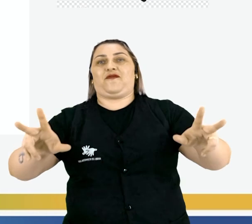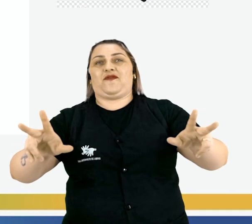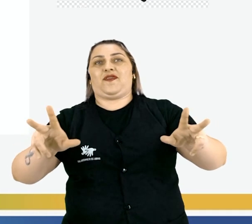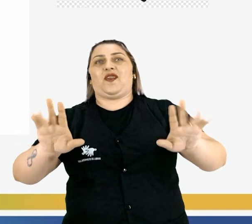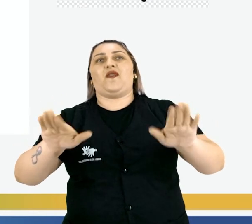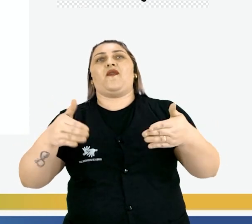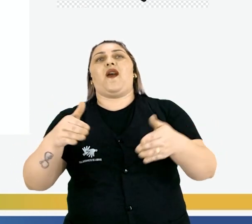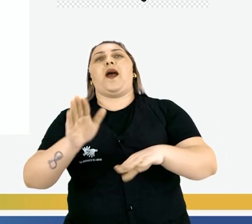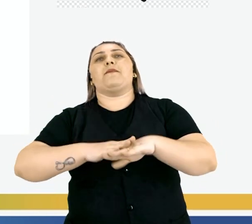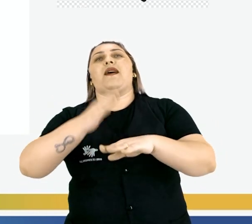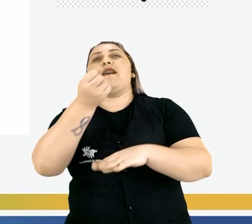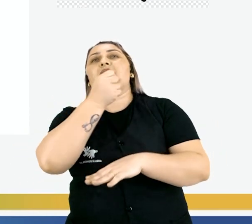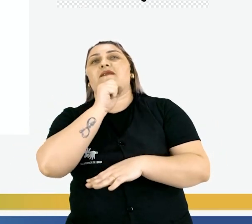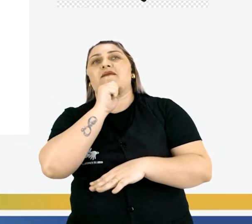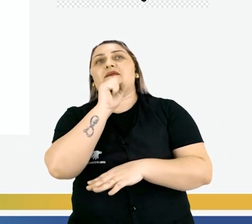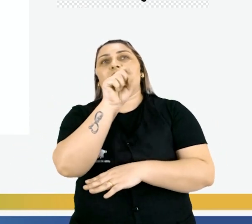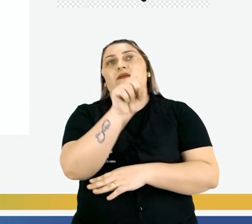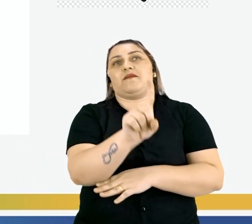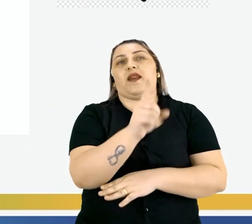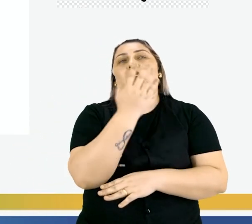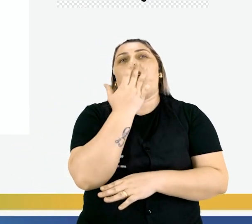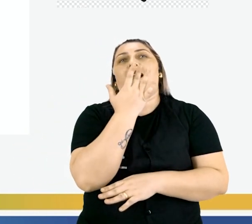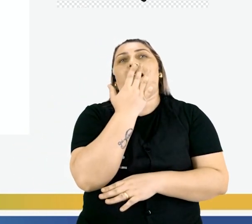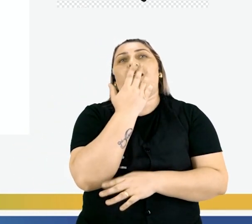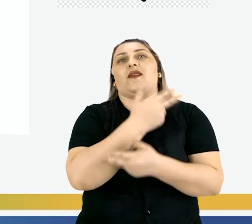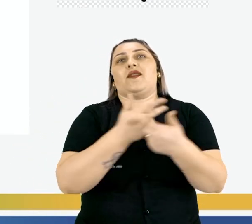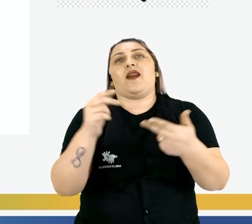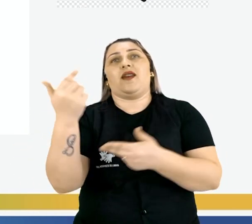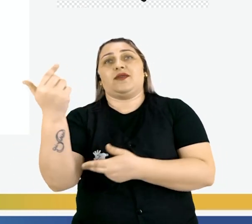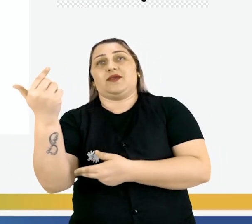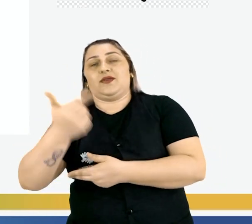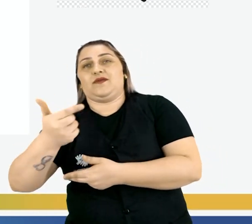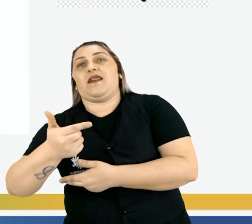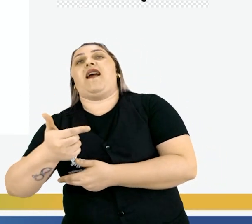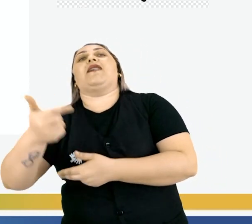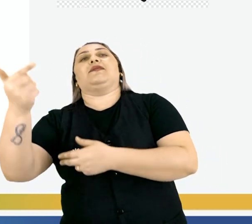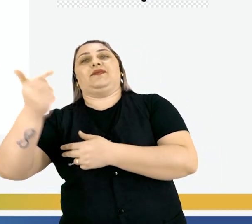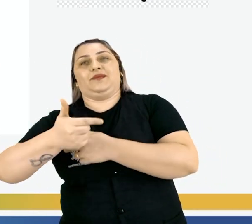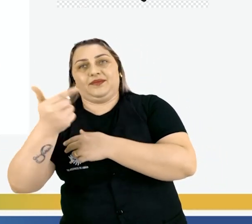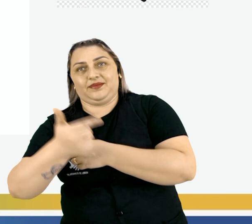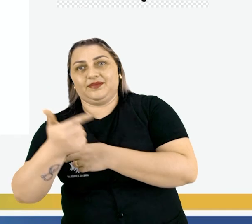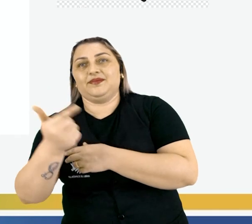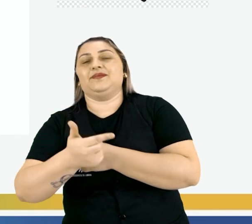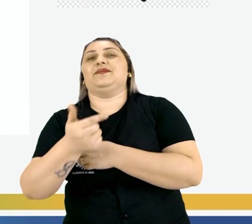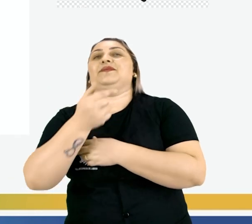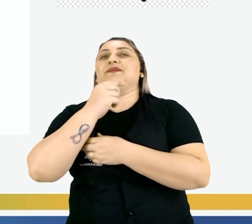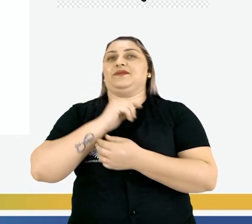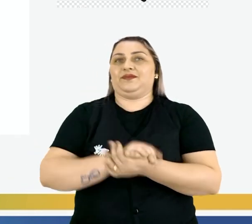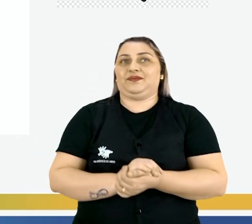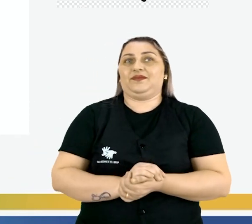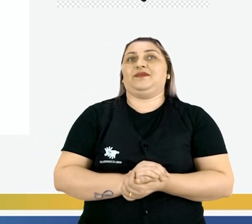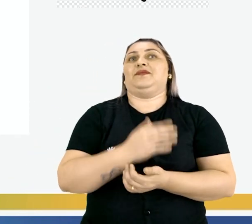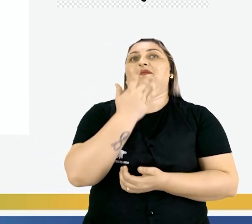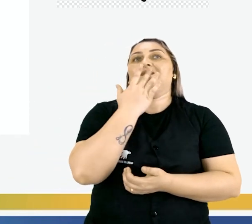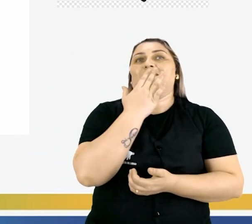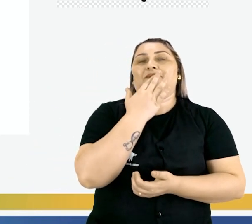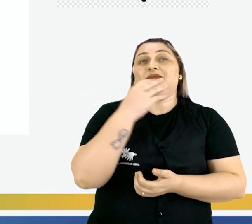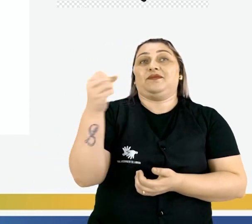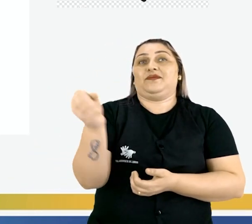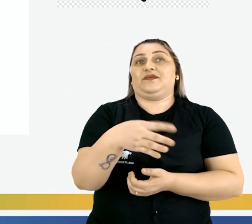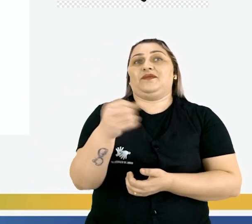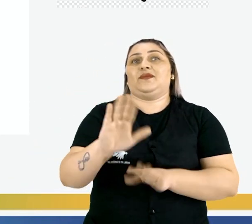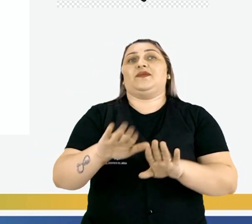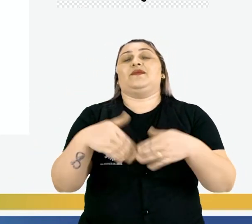a mais antiga? É a primeira colorida ou é a segunda? A segunda, não é? É a recente e a colorida. Que